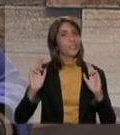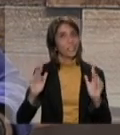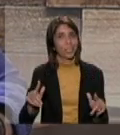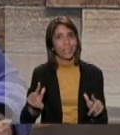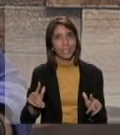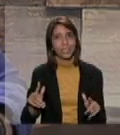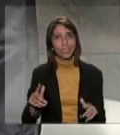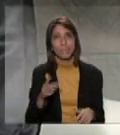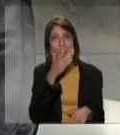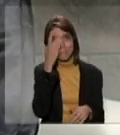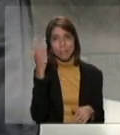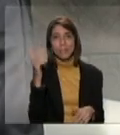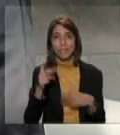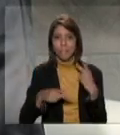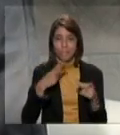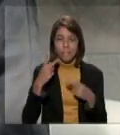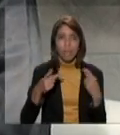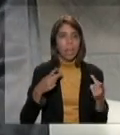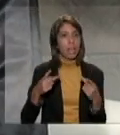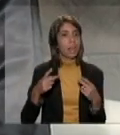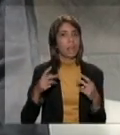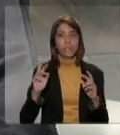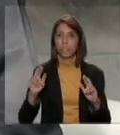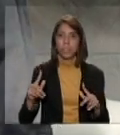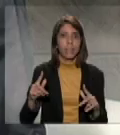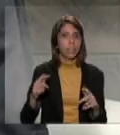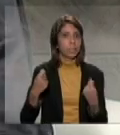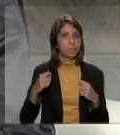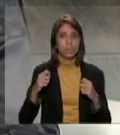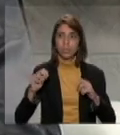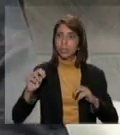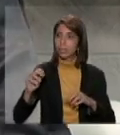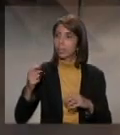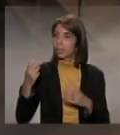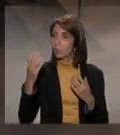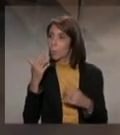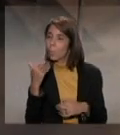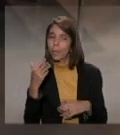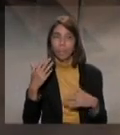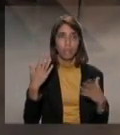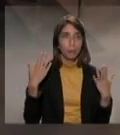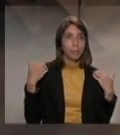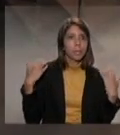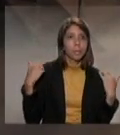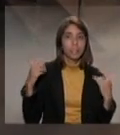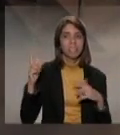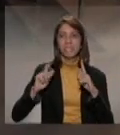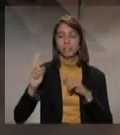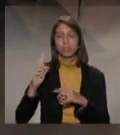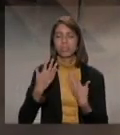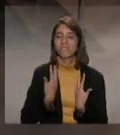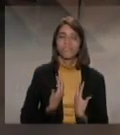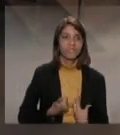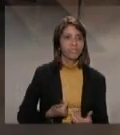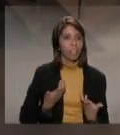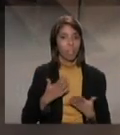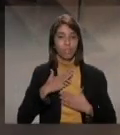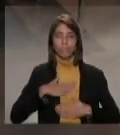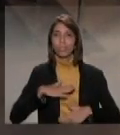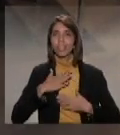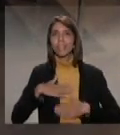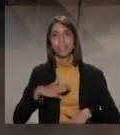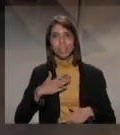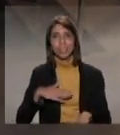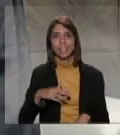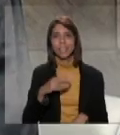um comentário que as pessoas falam mesmo. Mas é a pura realidade, para jantar, para conversar, quando faz televisão é impossível. É